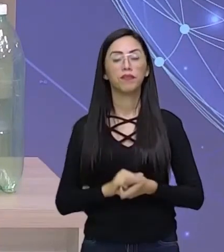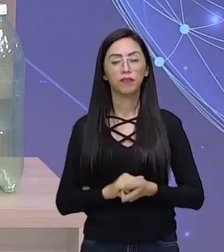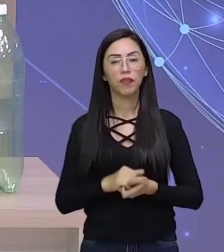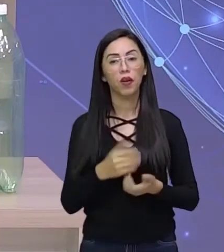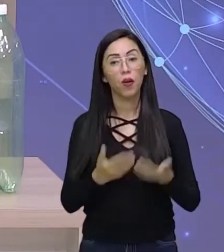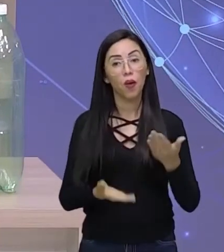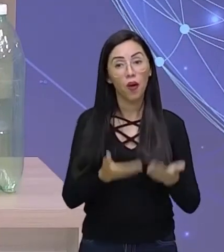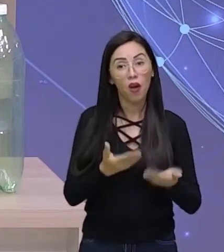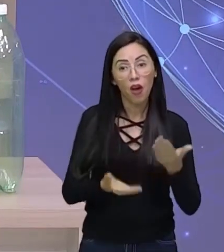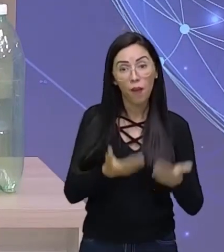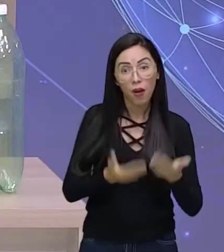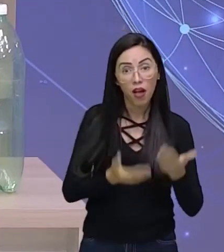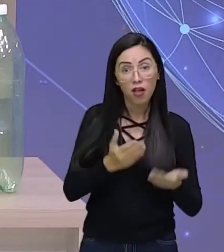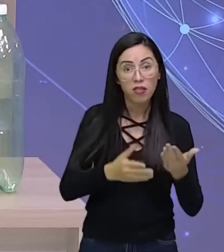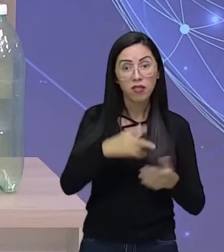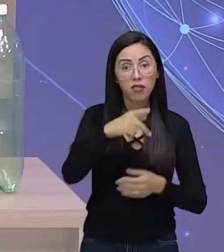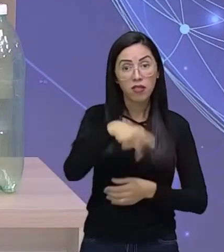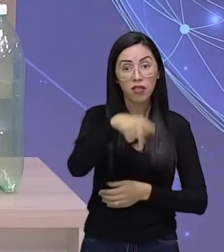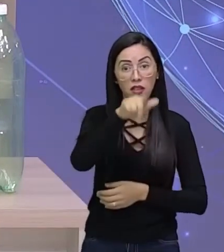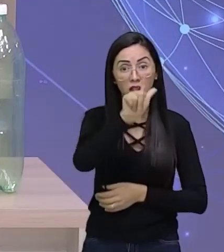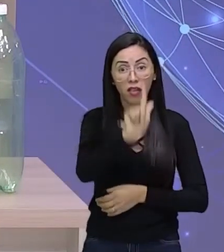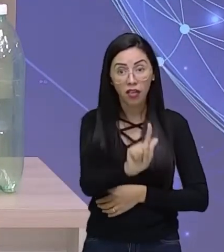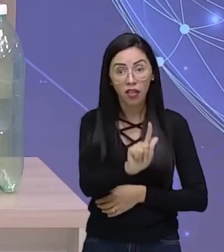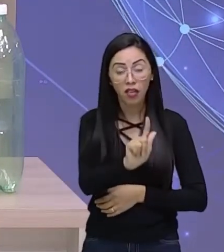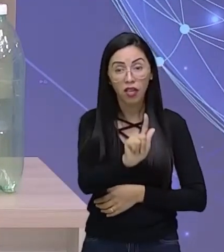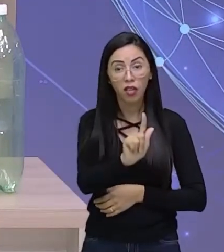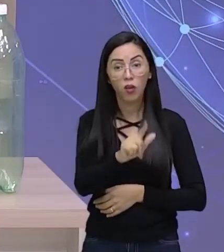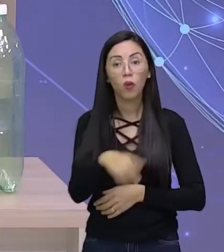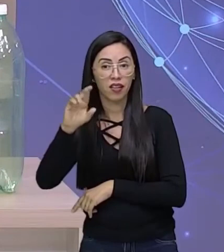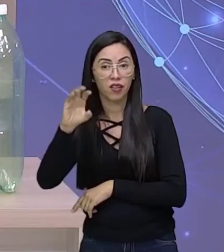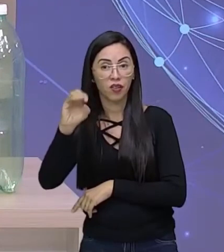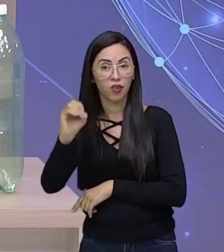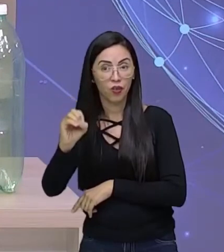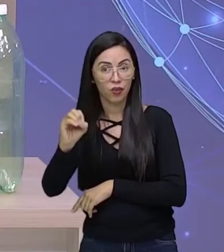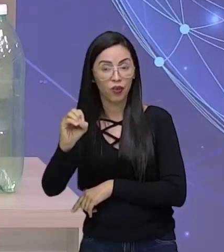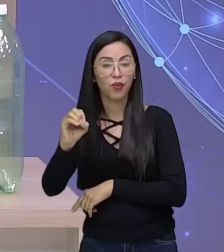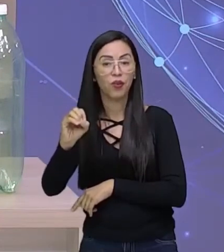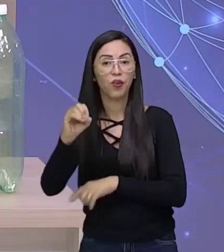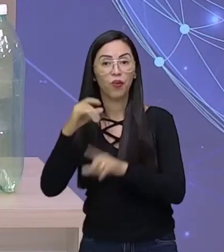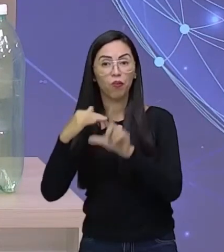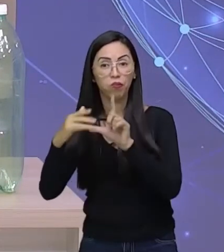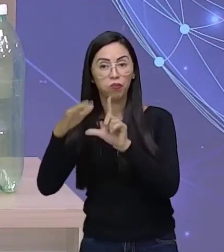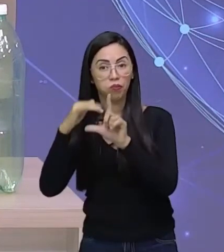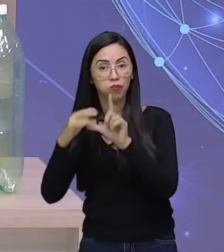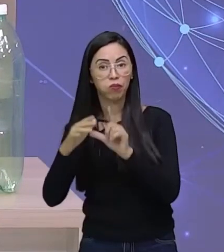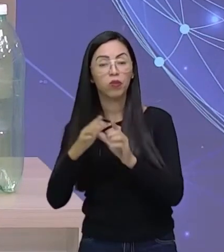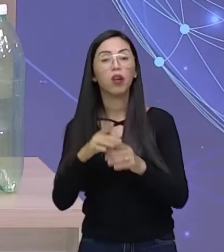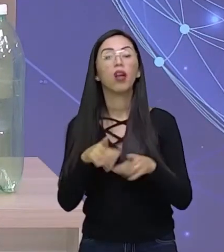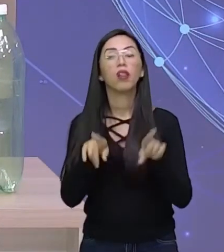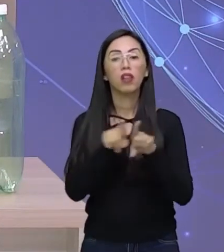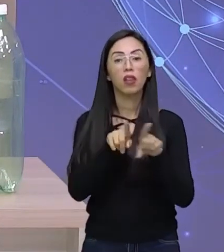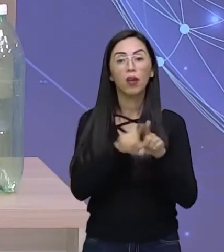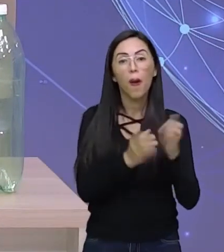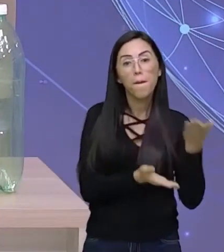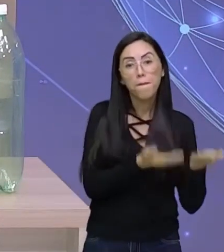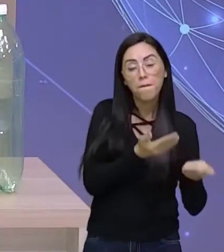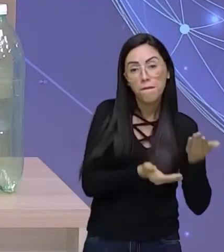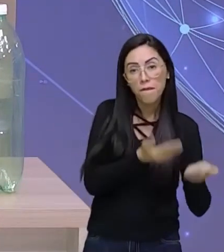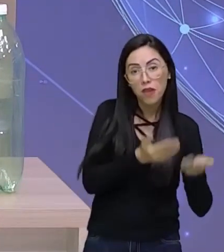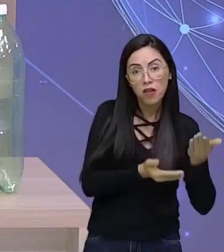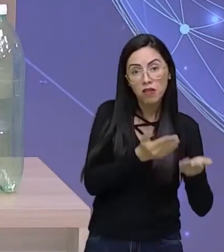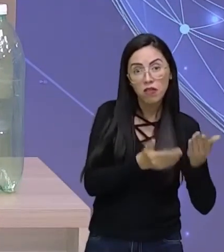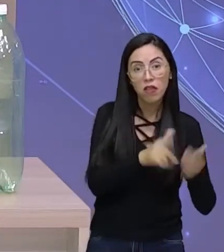Massa, usamos o quê? Balança para medir. Usamos a balança, é o quilo. Capacidade,